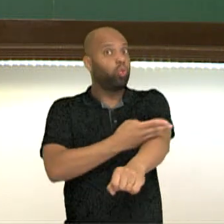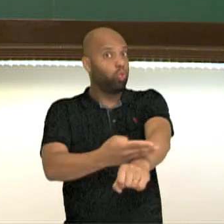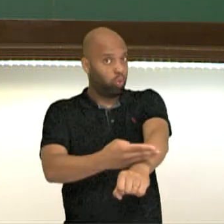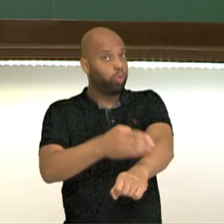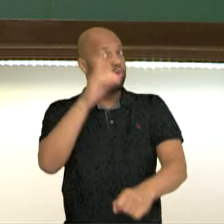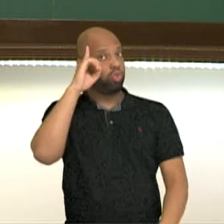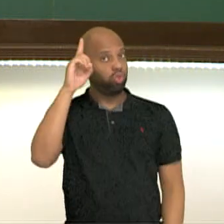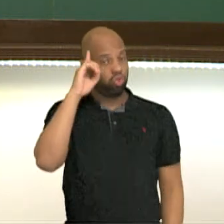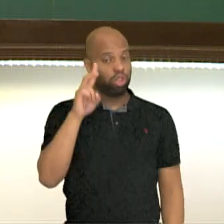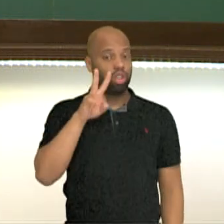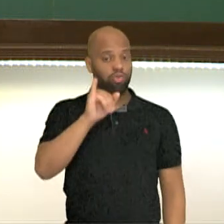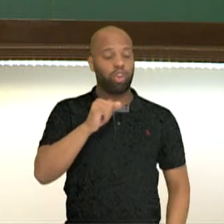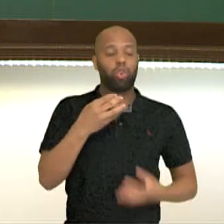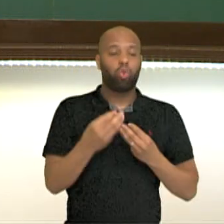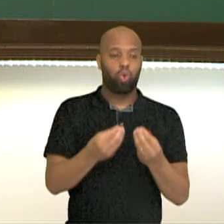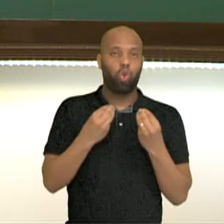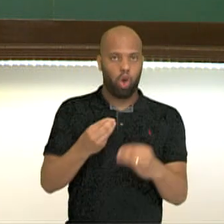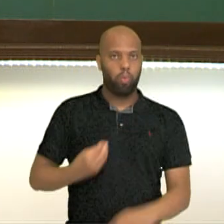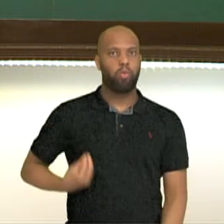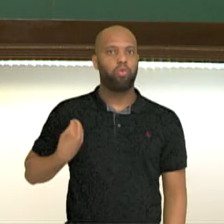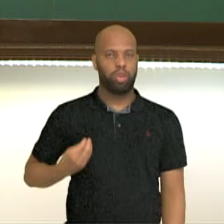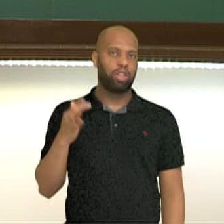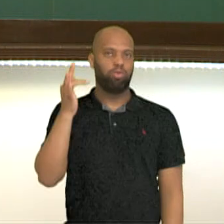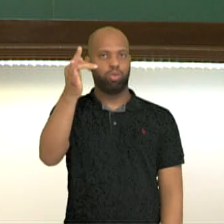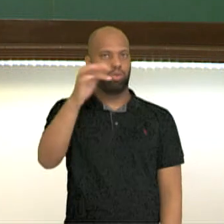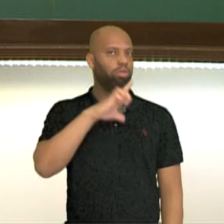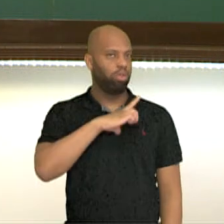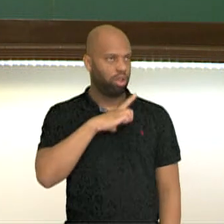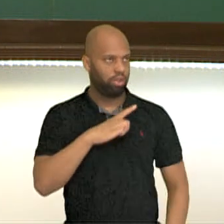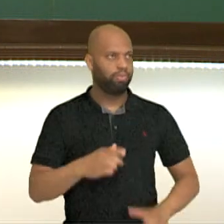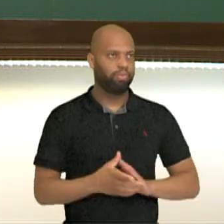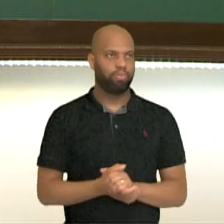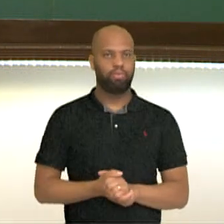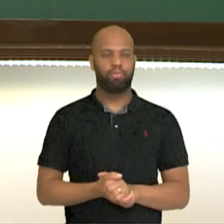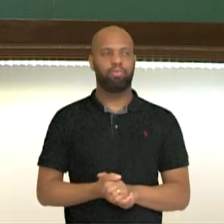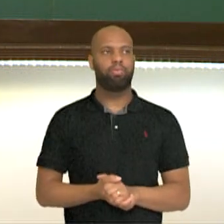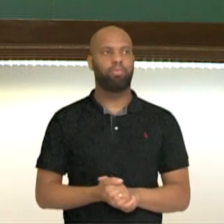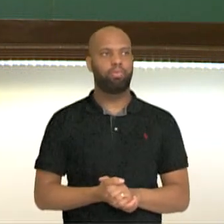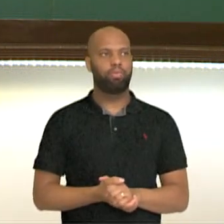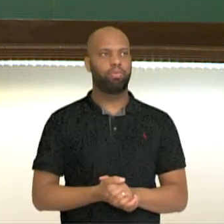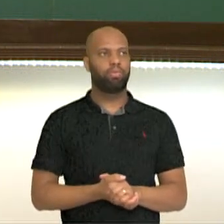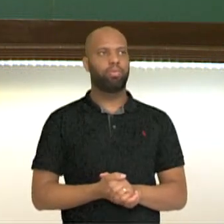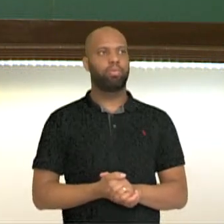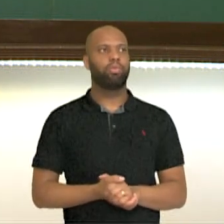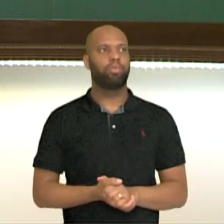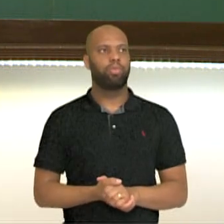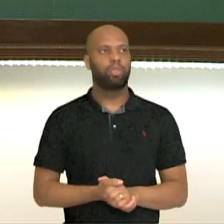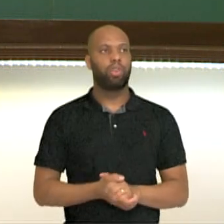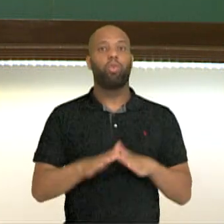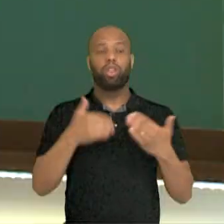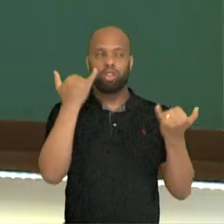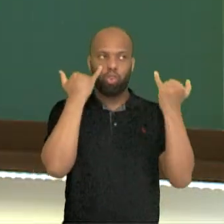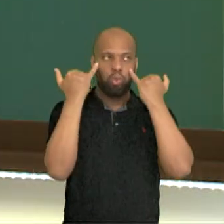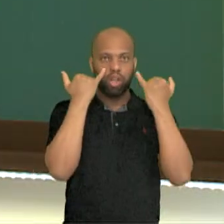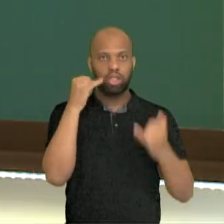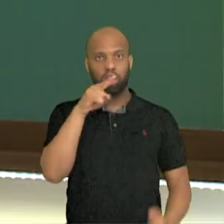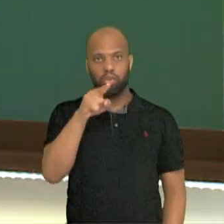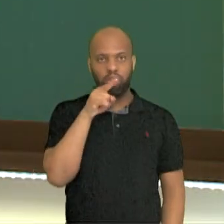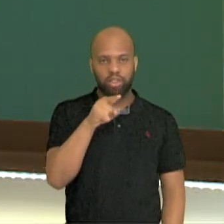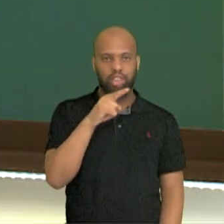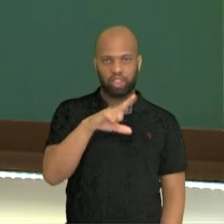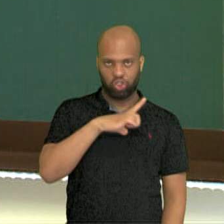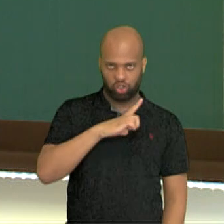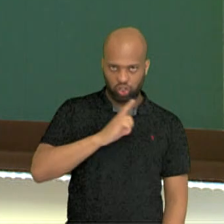vão dizer como será a nossa vida futura, né? Olha só, pessoal, das informações que você